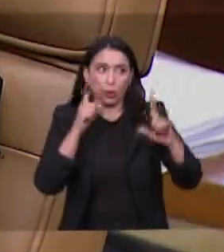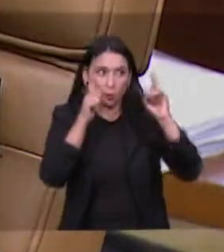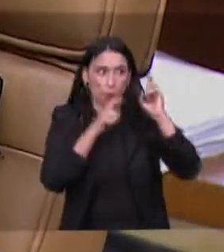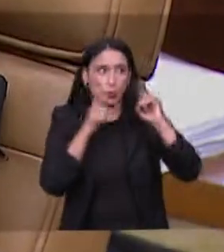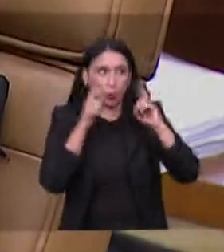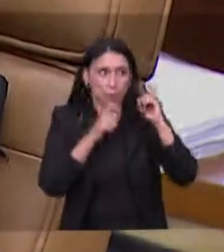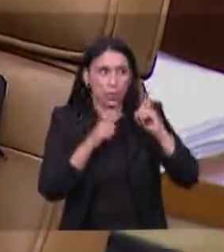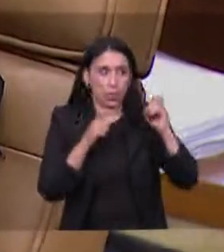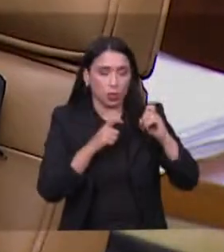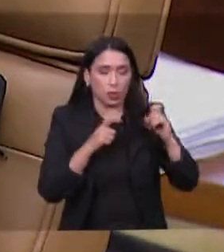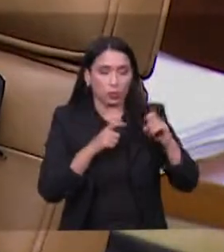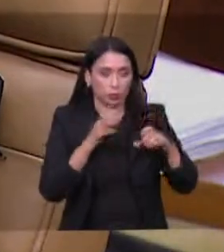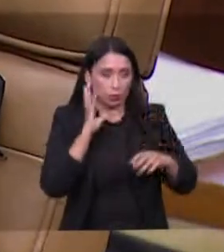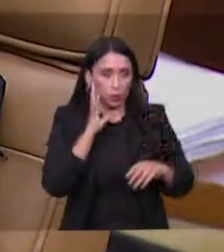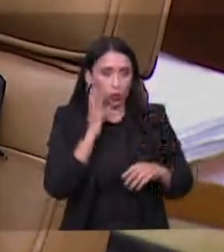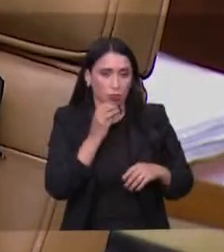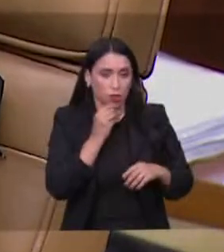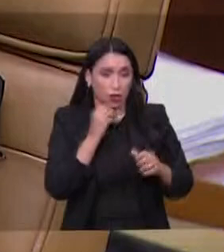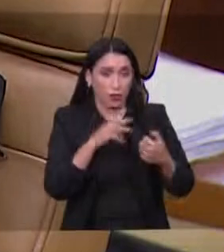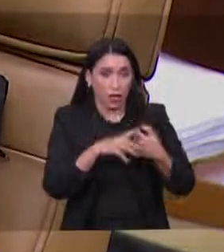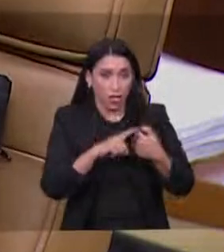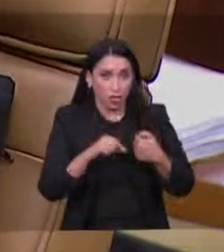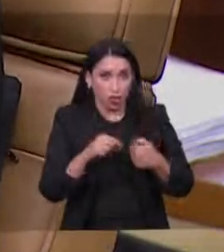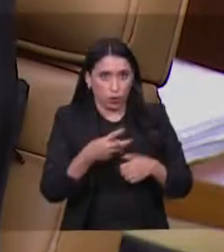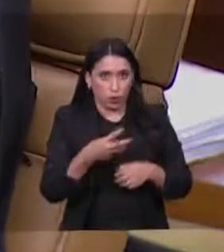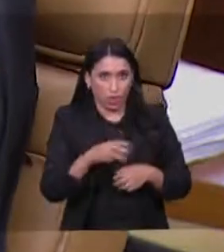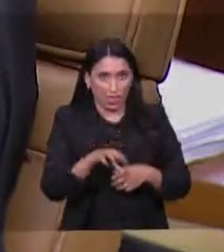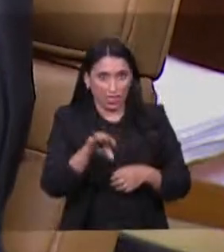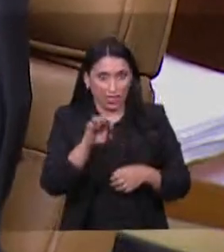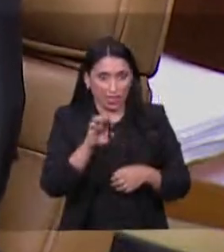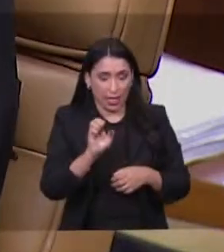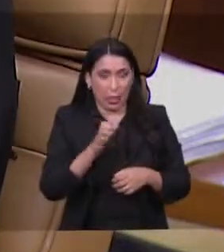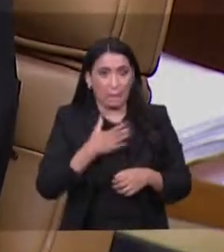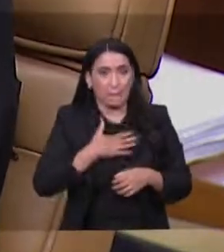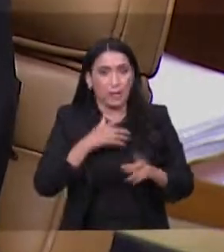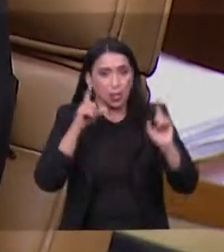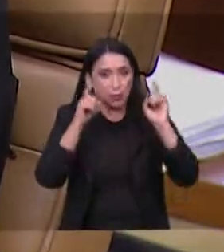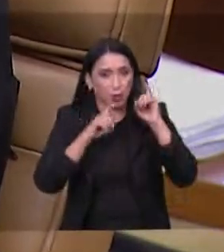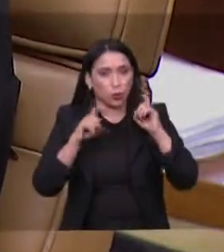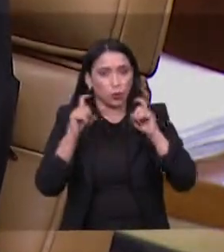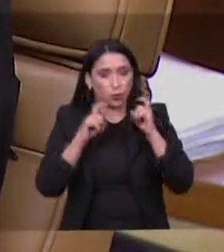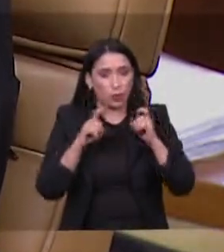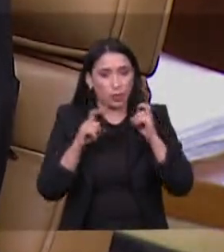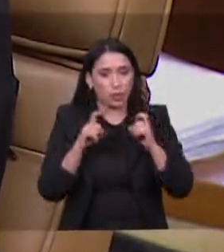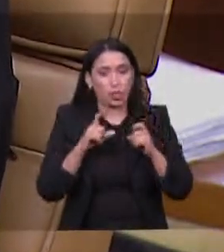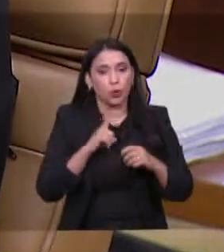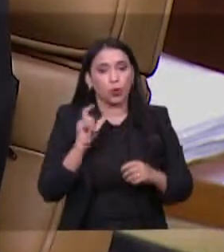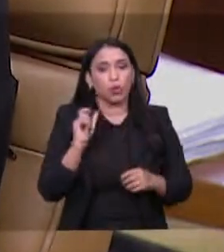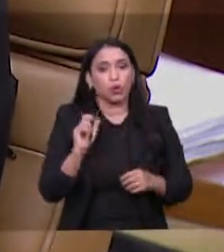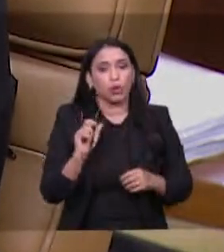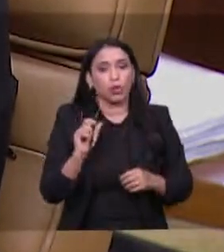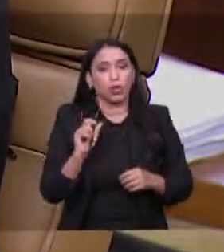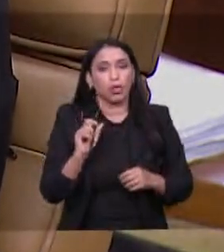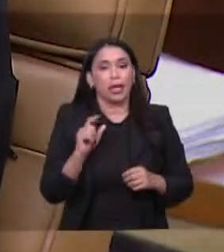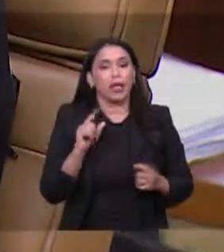seguinte, o artigo 3E, a minha preocupação é uma designação